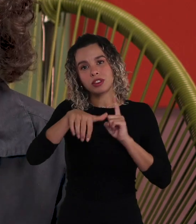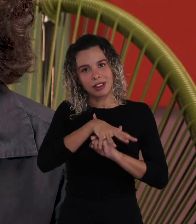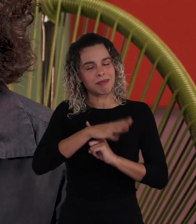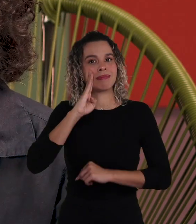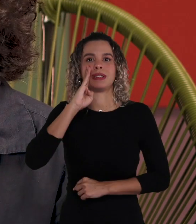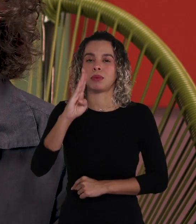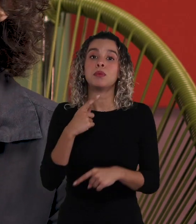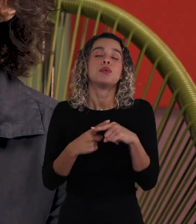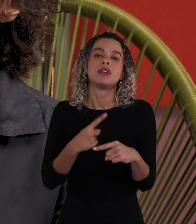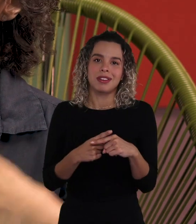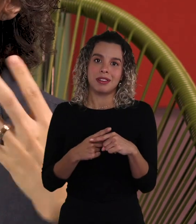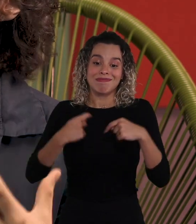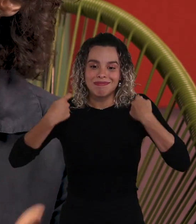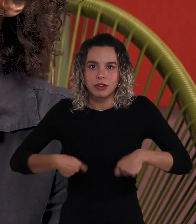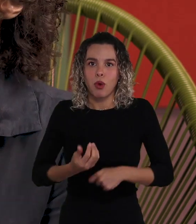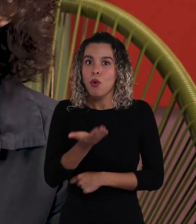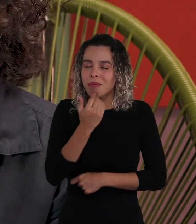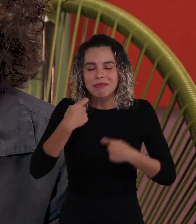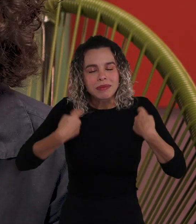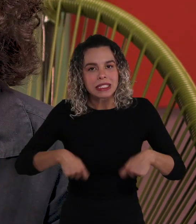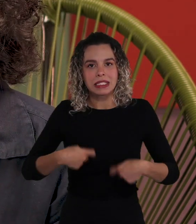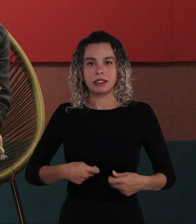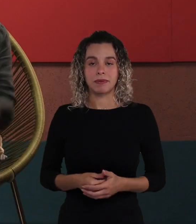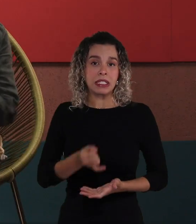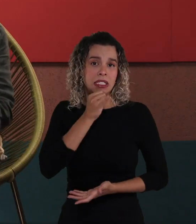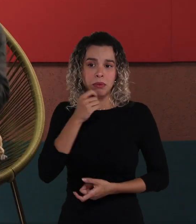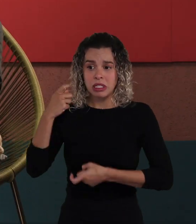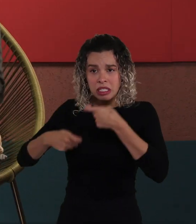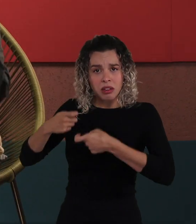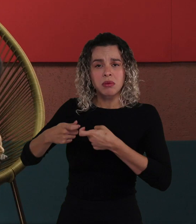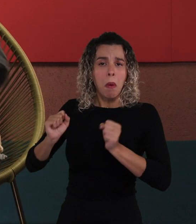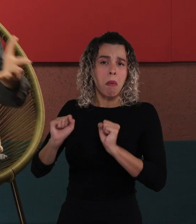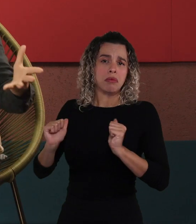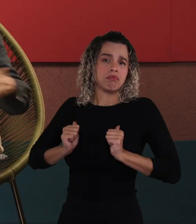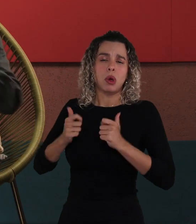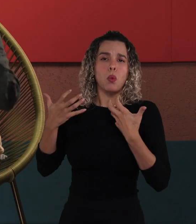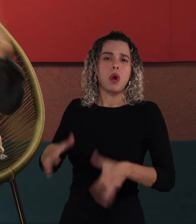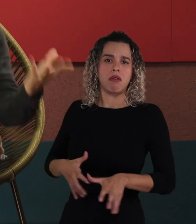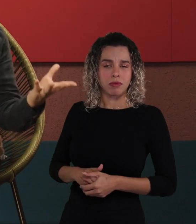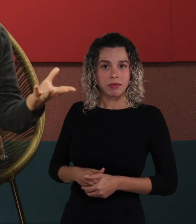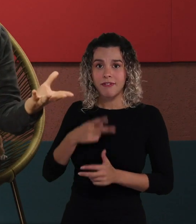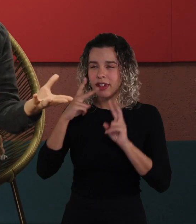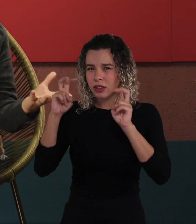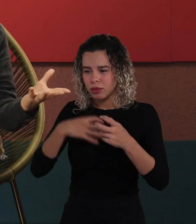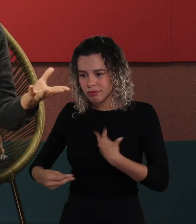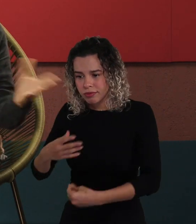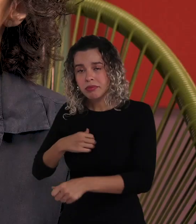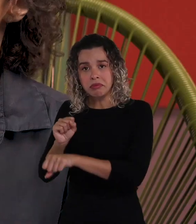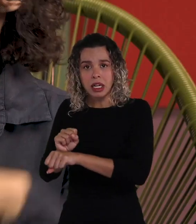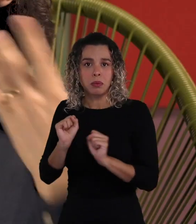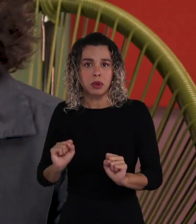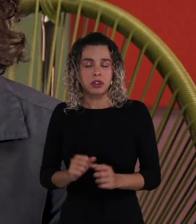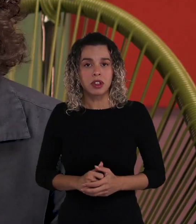qualquer outra manifestação, porque é uma coisa que você necessariamente tem que fazer. Por exemplo, o sexo você pode se abdicar, né, se a gente estiver falando de reprodução